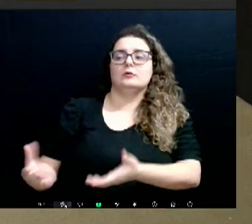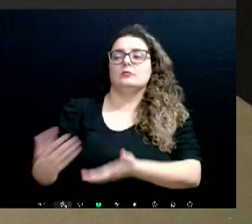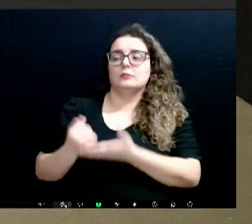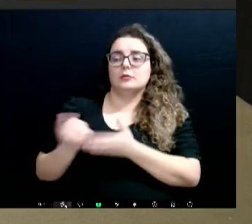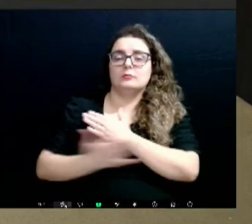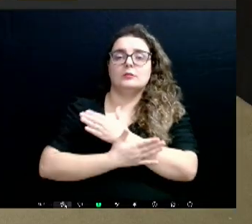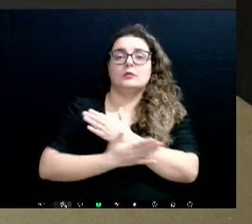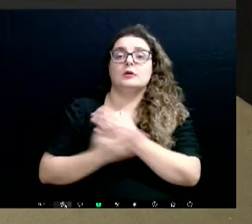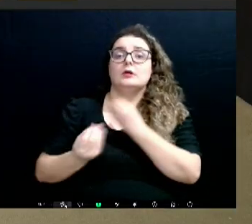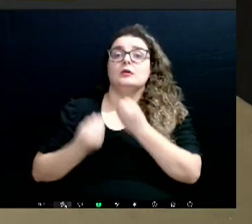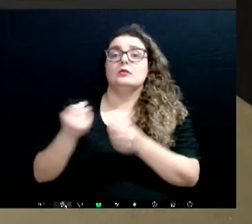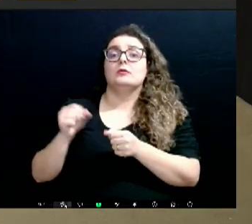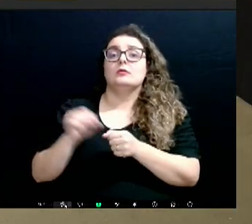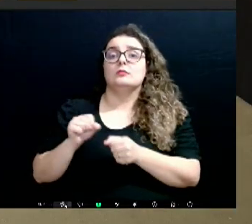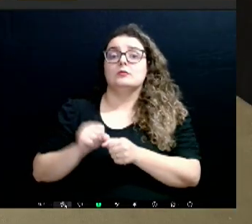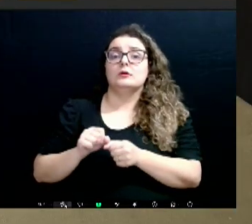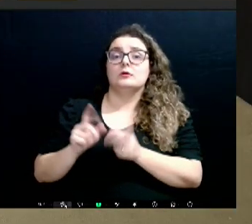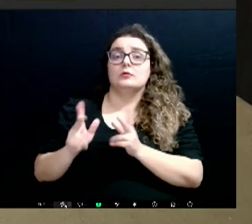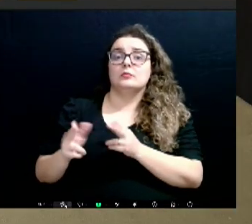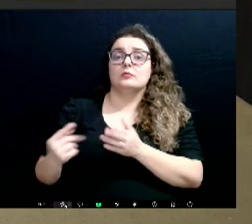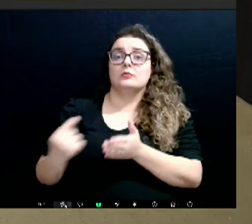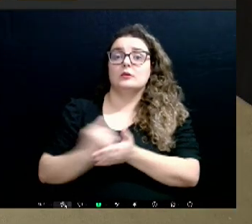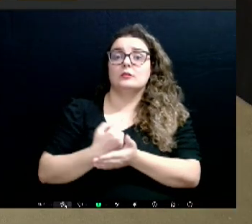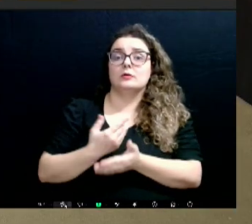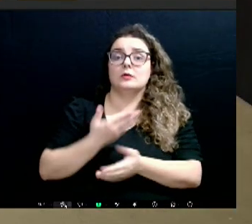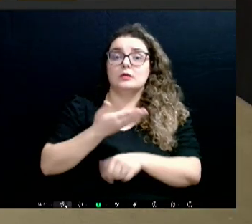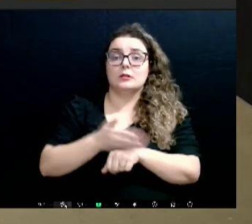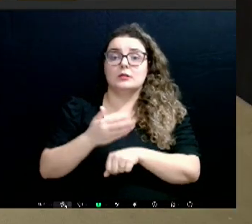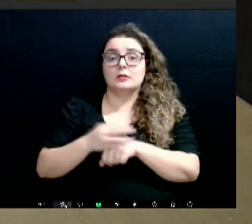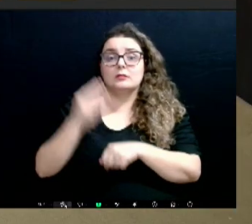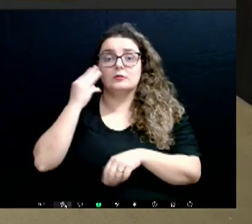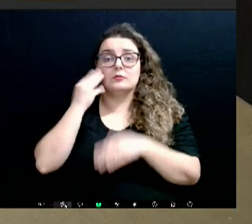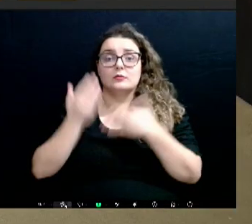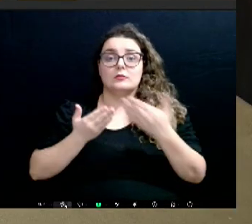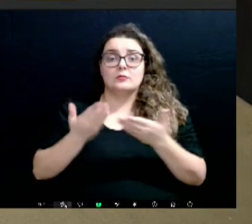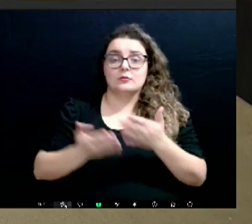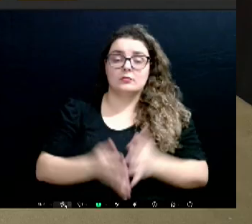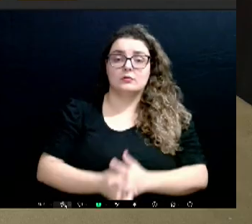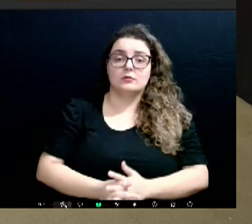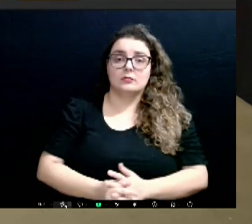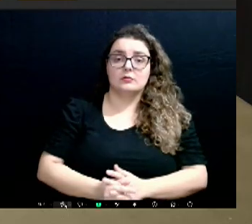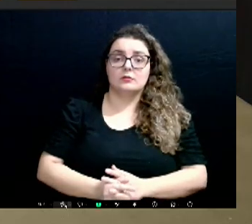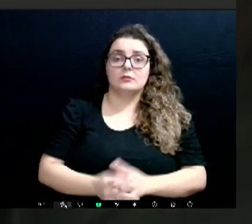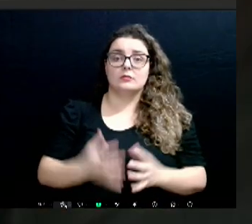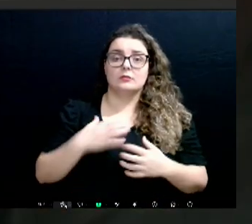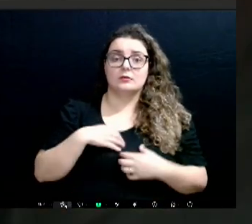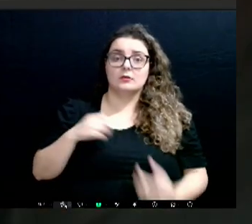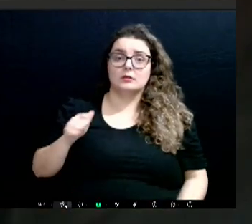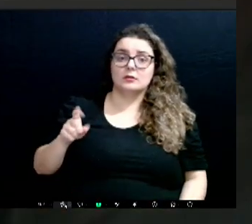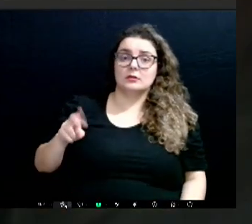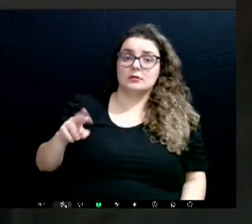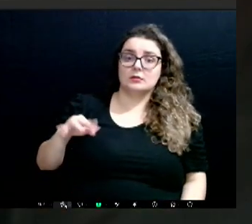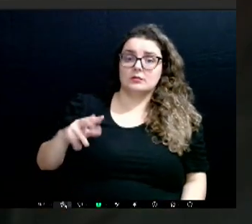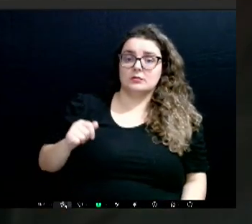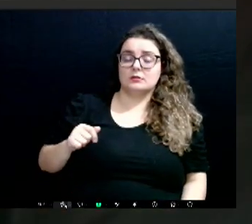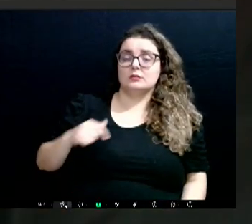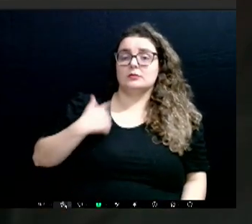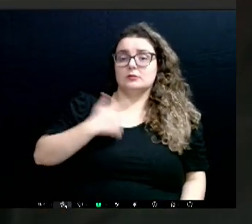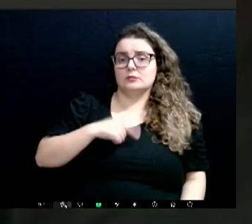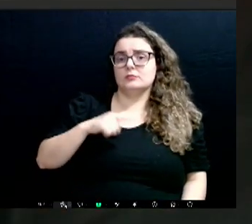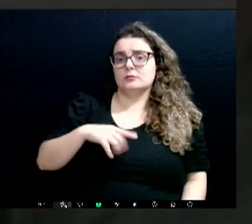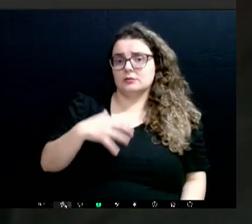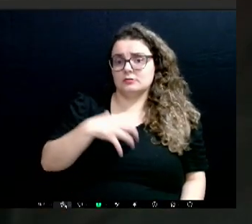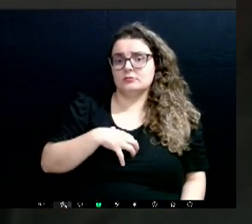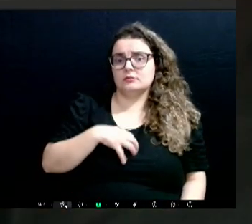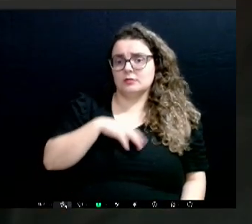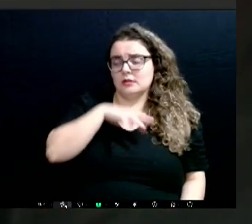para, tipo, igual a pergunta aqui, treinamento, para a gente lidar com essa sensação, Adriana? A gente vai ter uma sensação ruim no momento